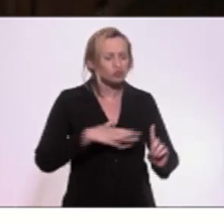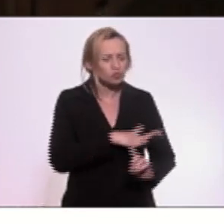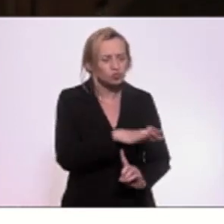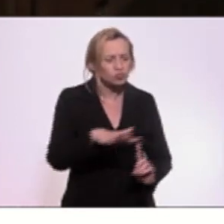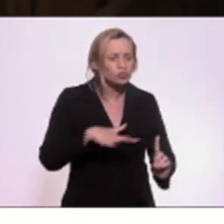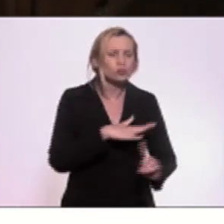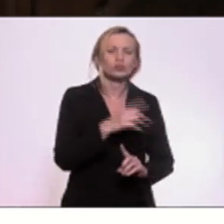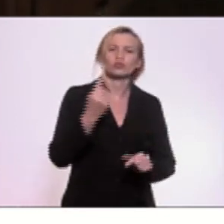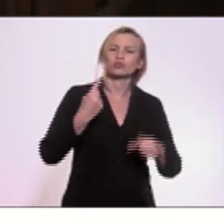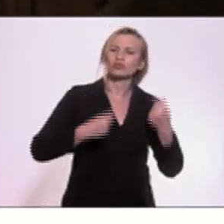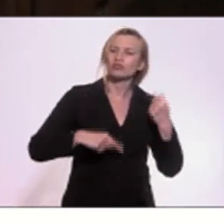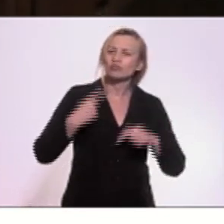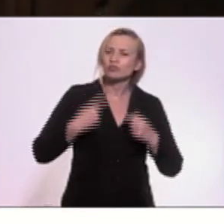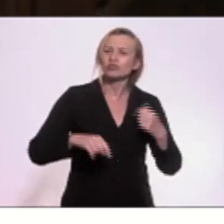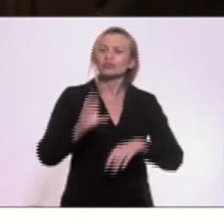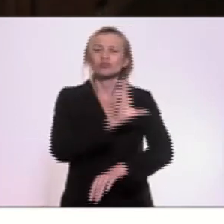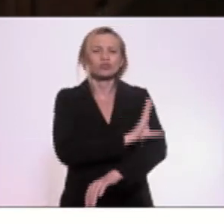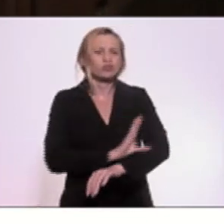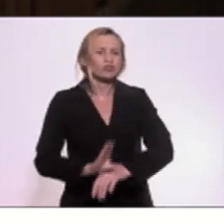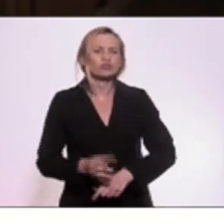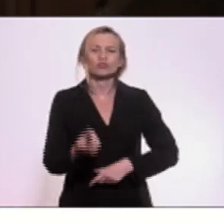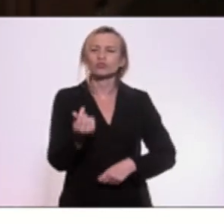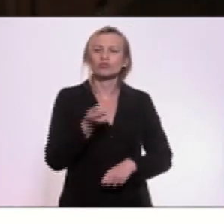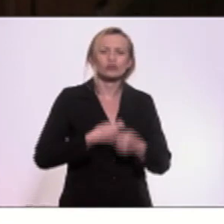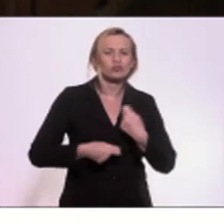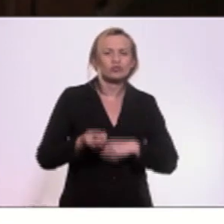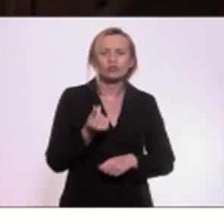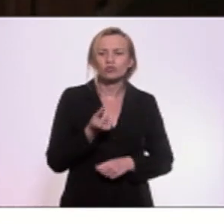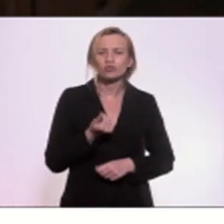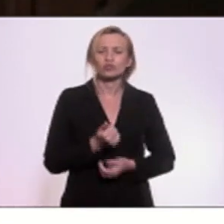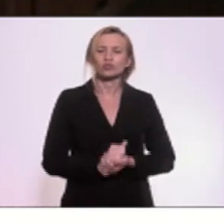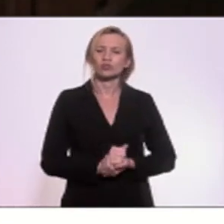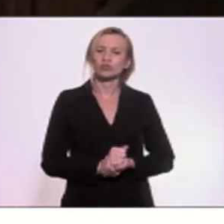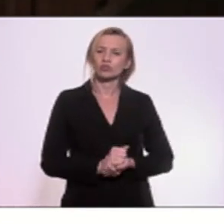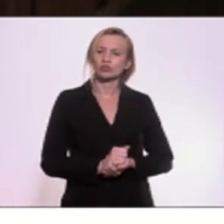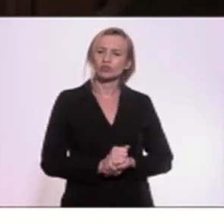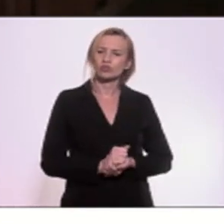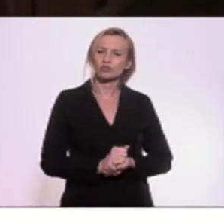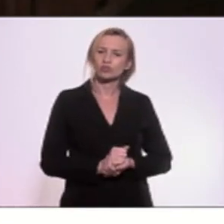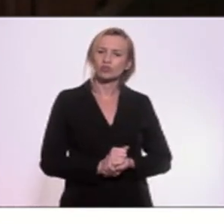sociais, políticas, culturais, econômicas, o que dá lastro